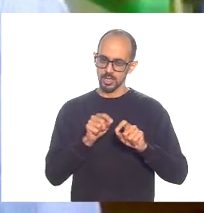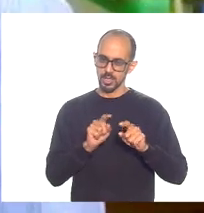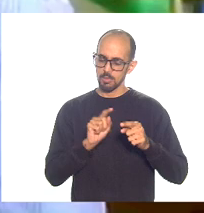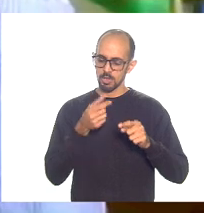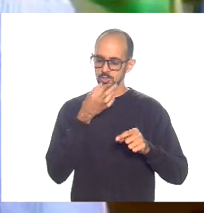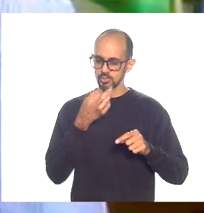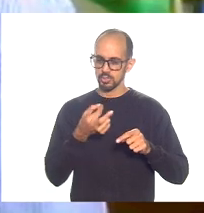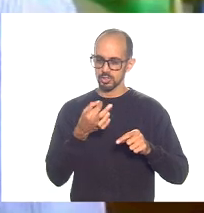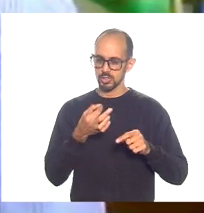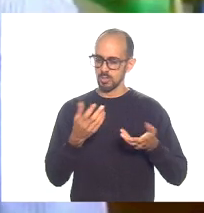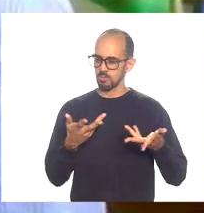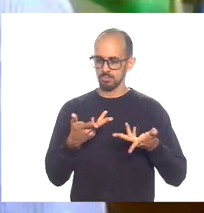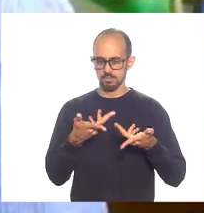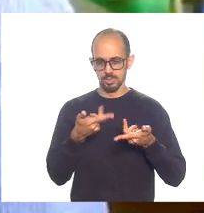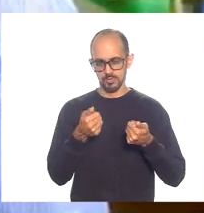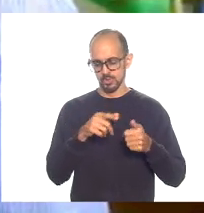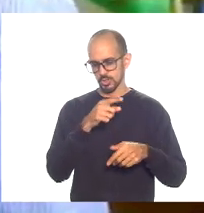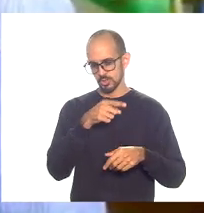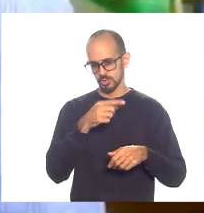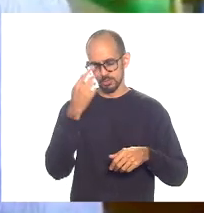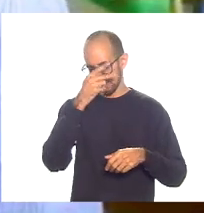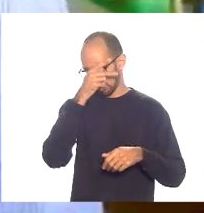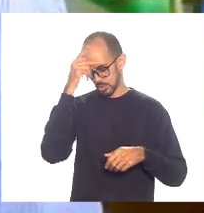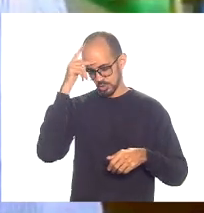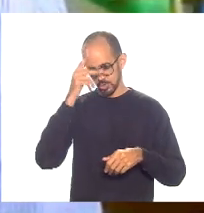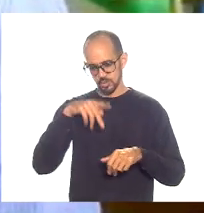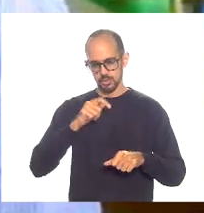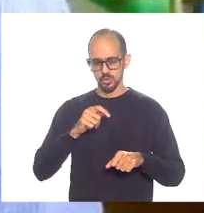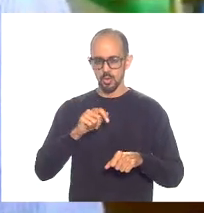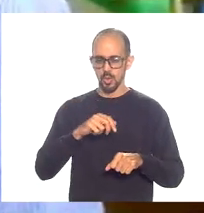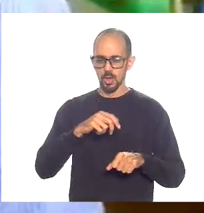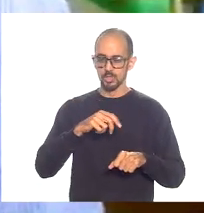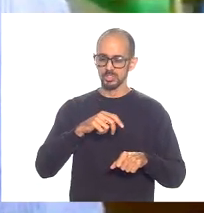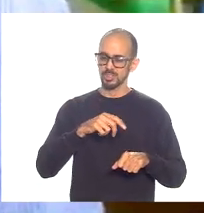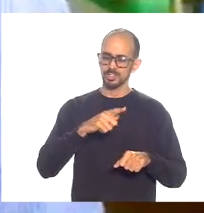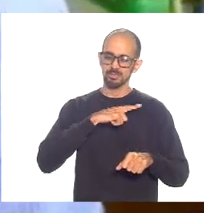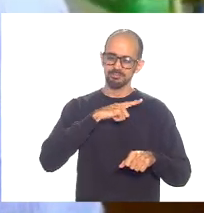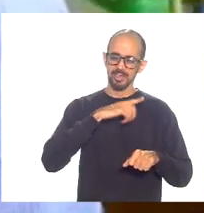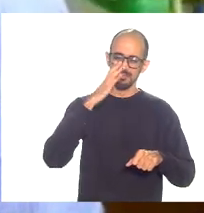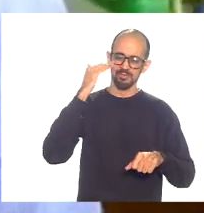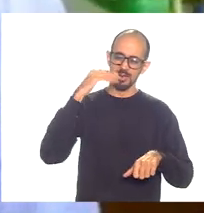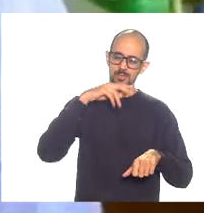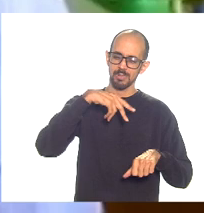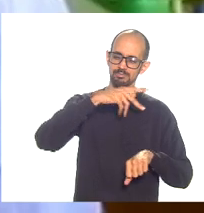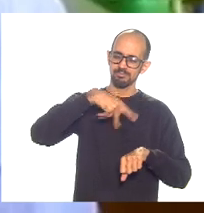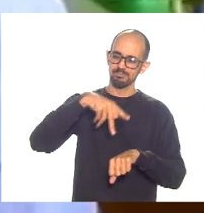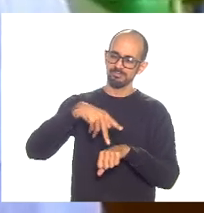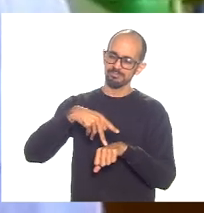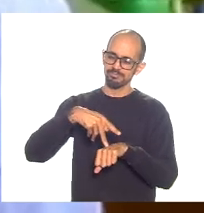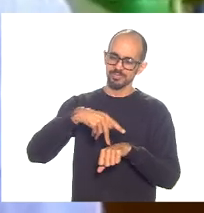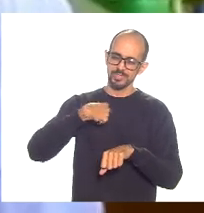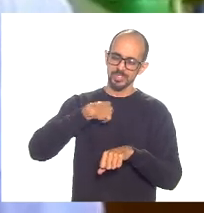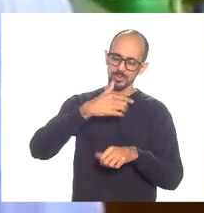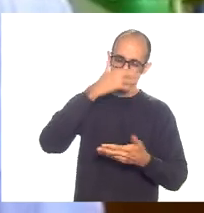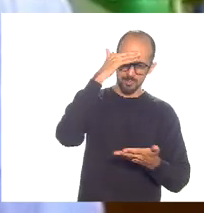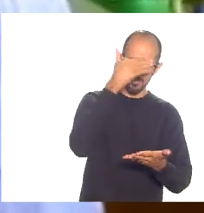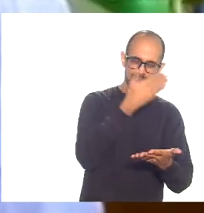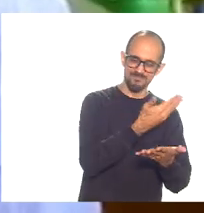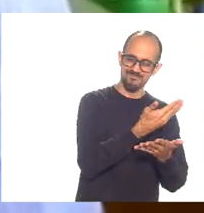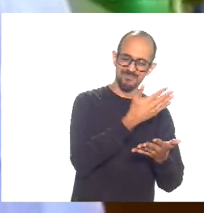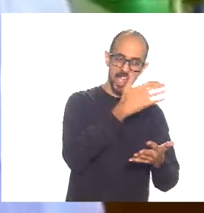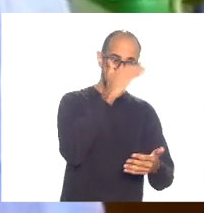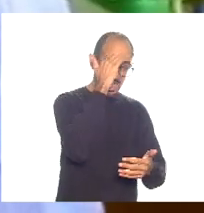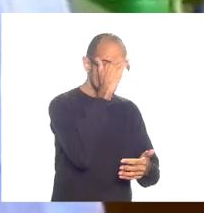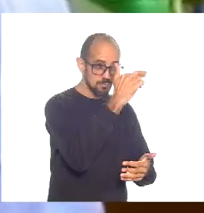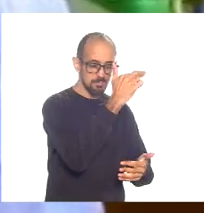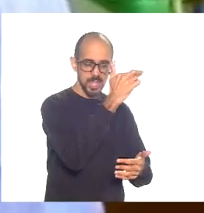desse causídico internacional, Rodrigo Bacelar, a quem eu respeito, um professor de direito